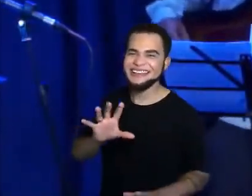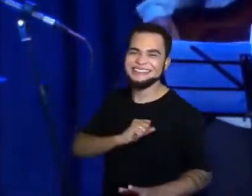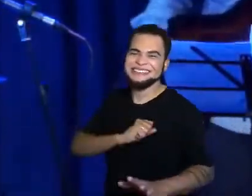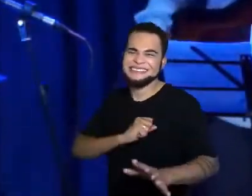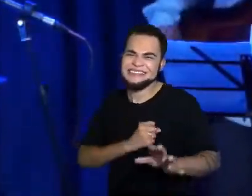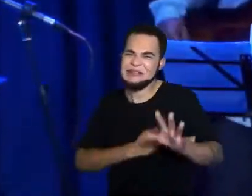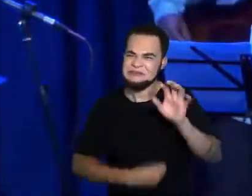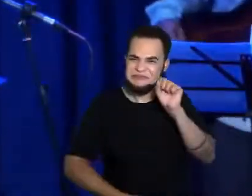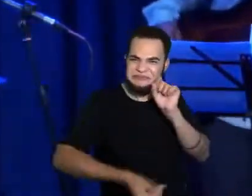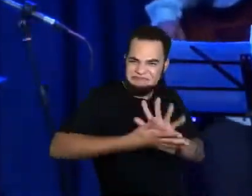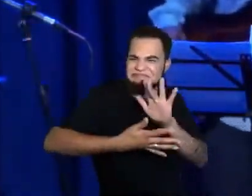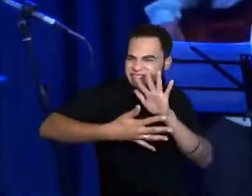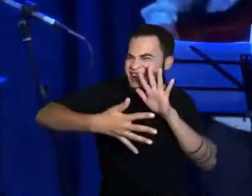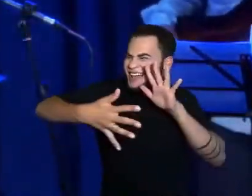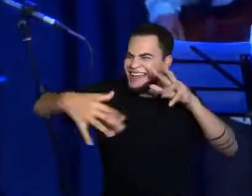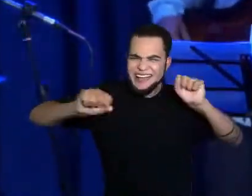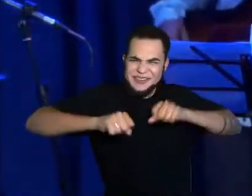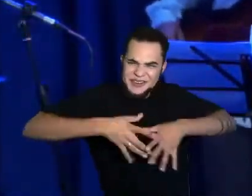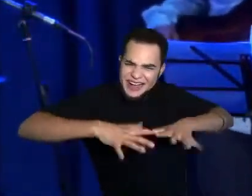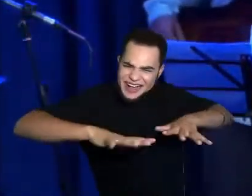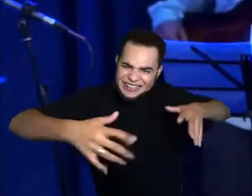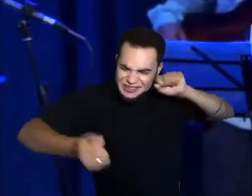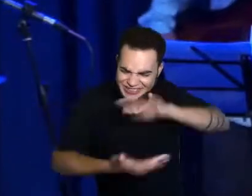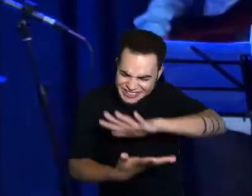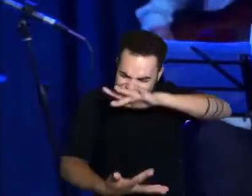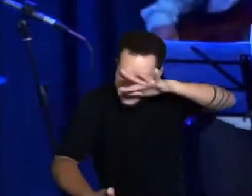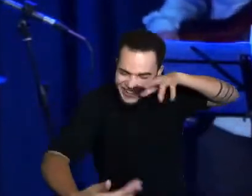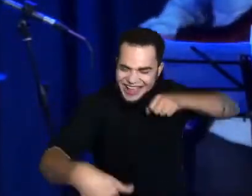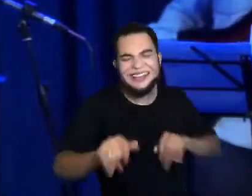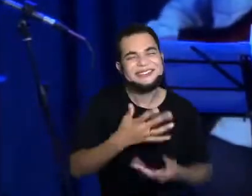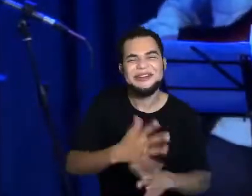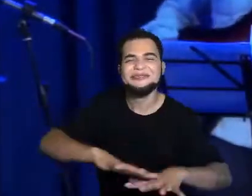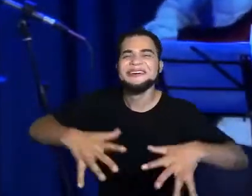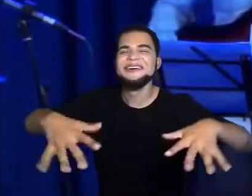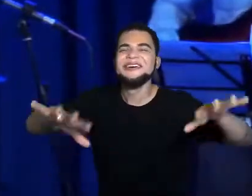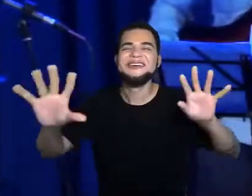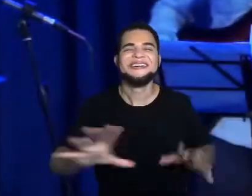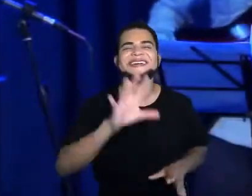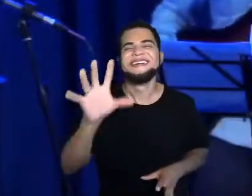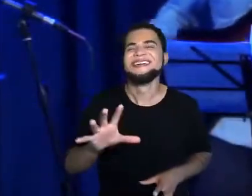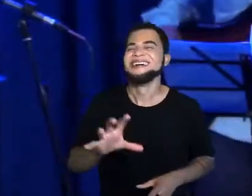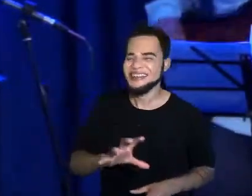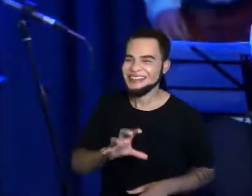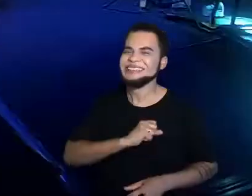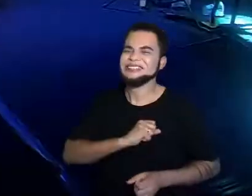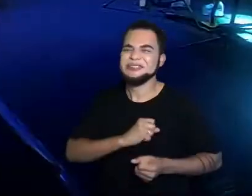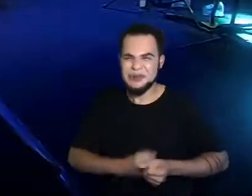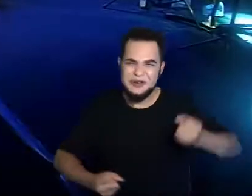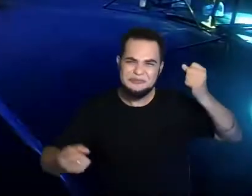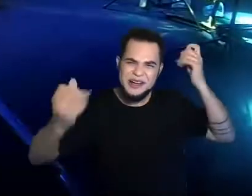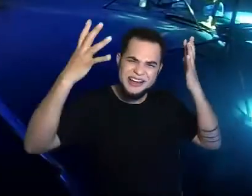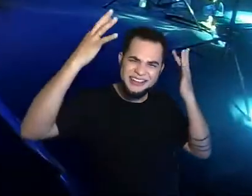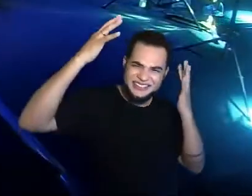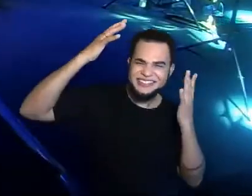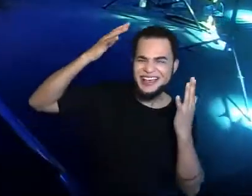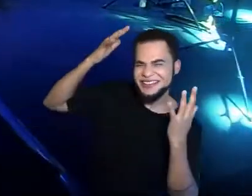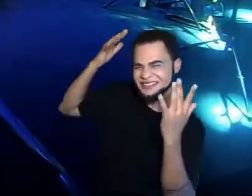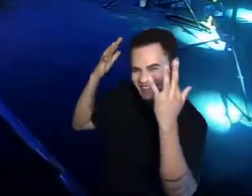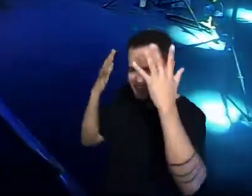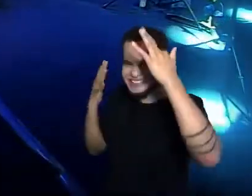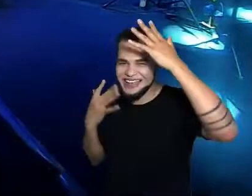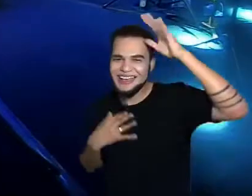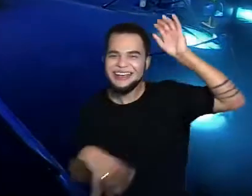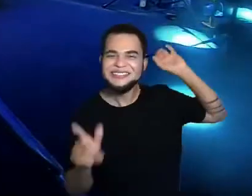amor, maravilhosamente clara água no lindo lago do amor. Ele tomou um banho de